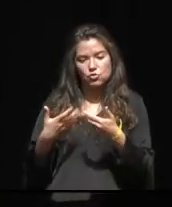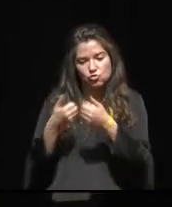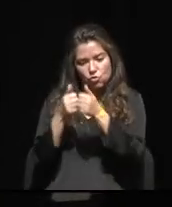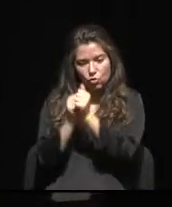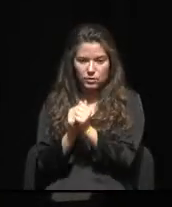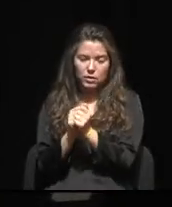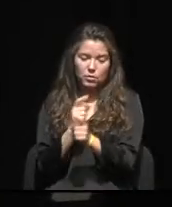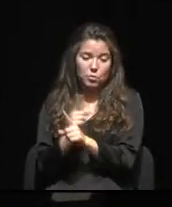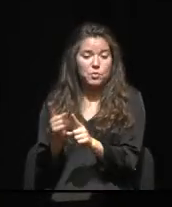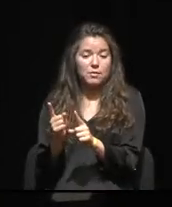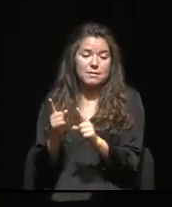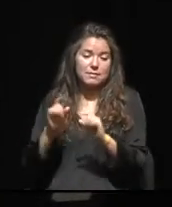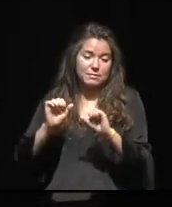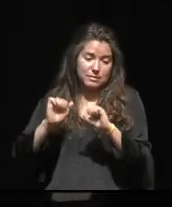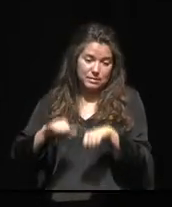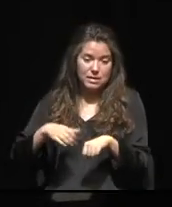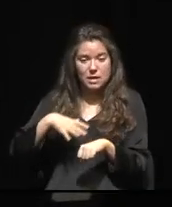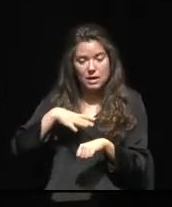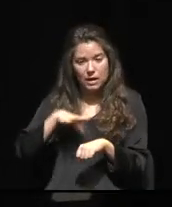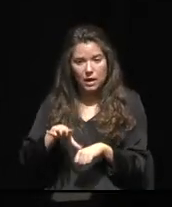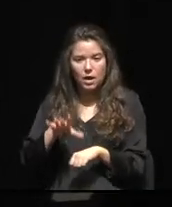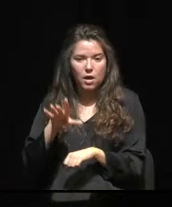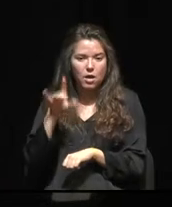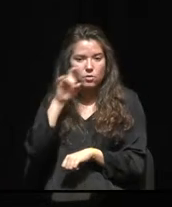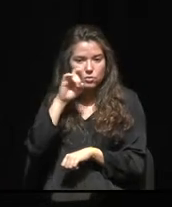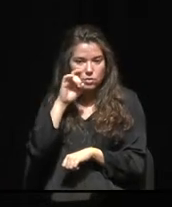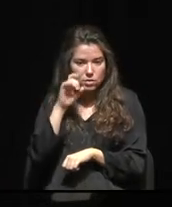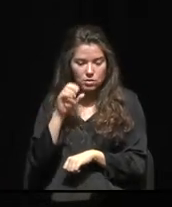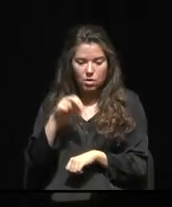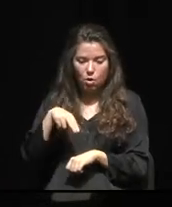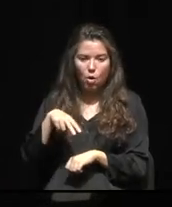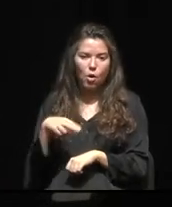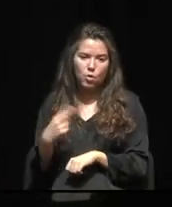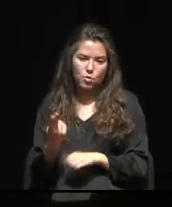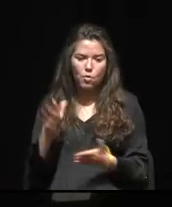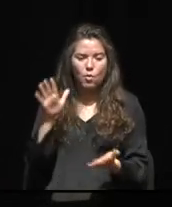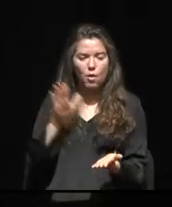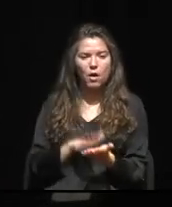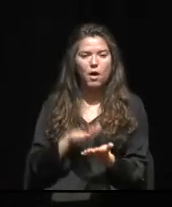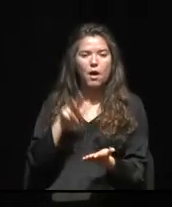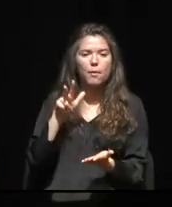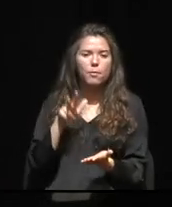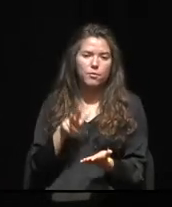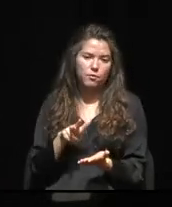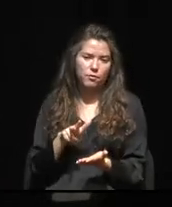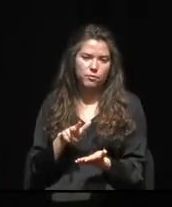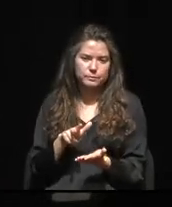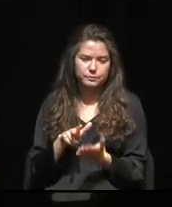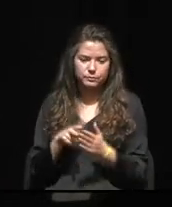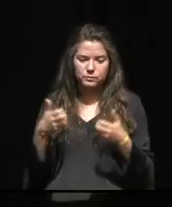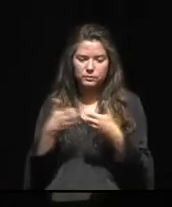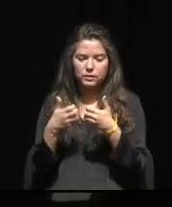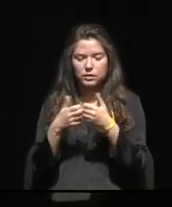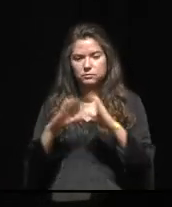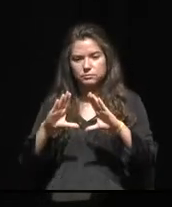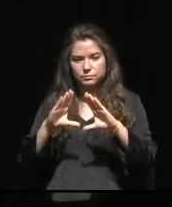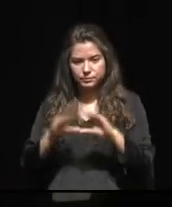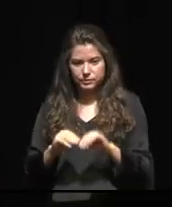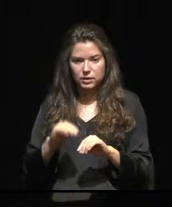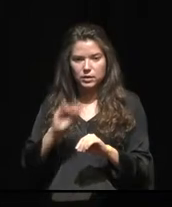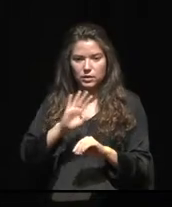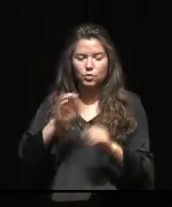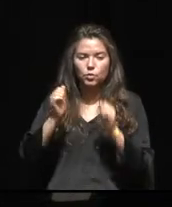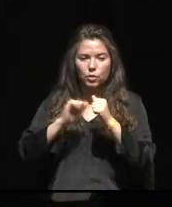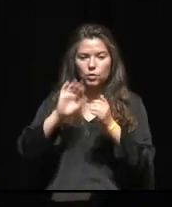que por exemplo o Conselho de Segurança da ONU aprovou uma resolução apelando aar fogo e com o acordo